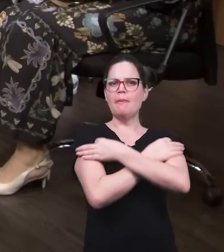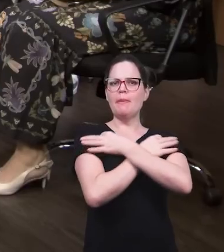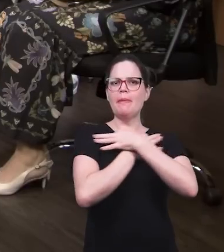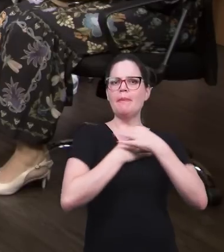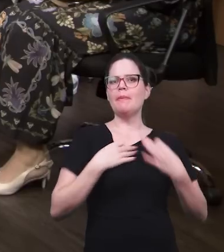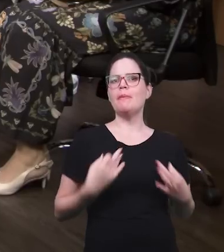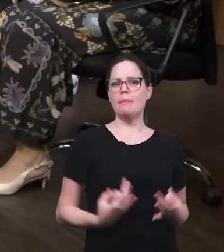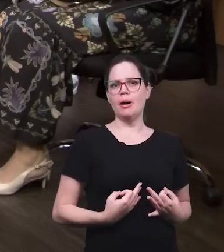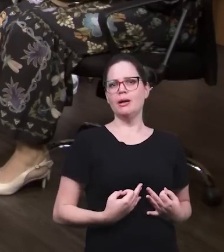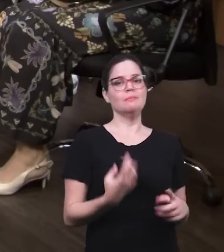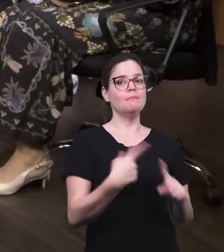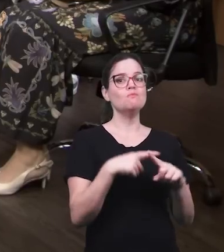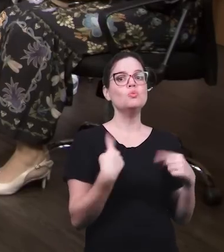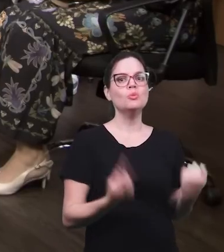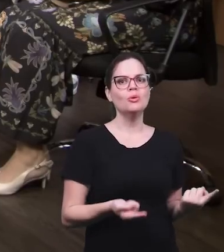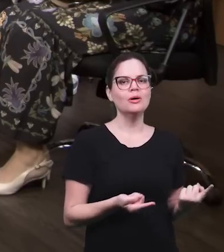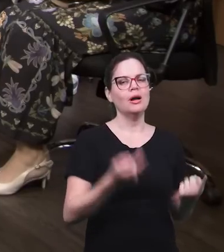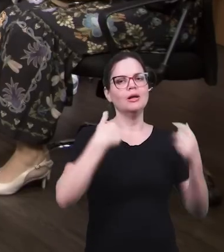Depois, Moisés